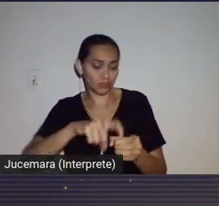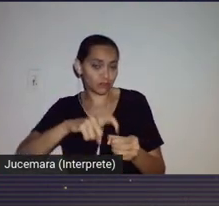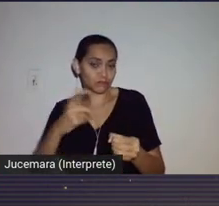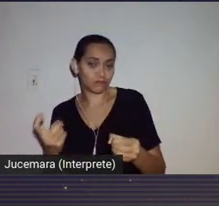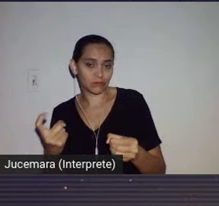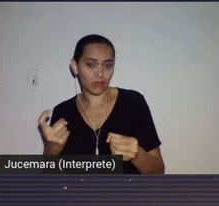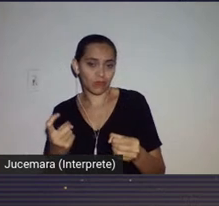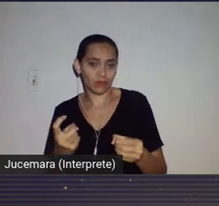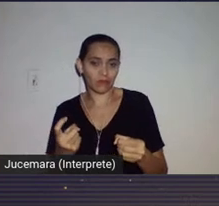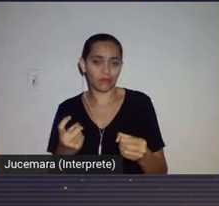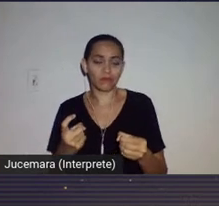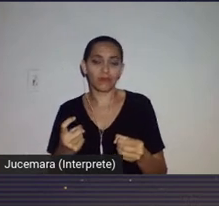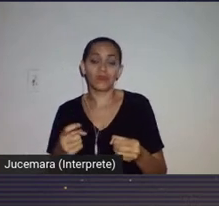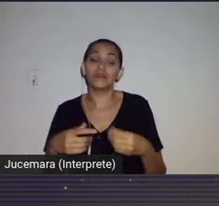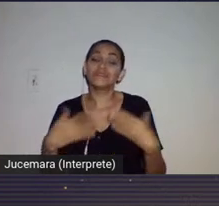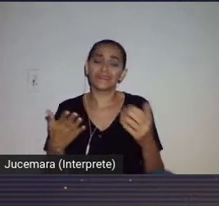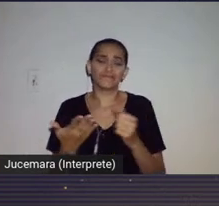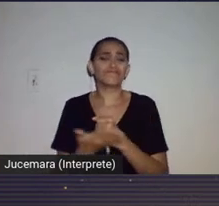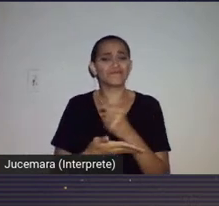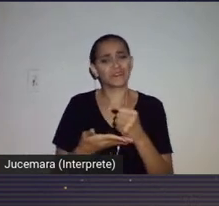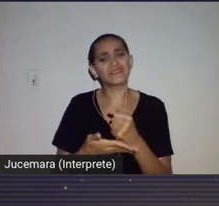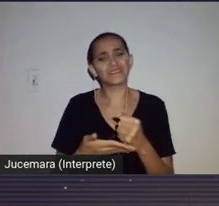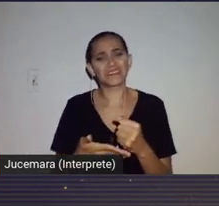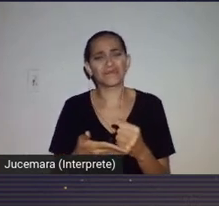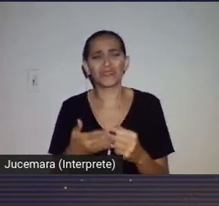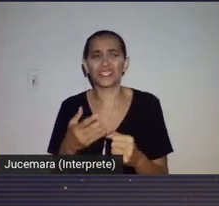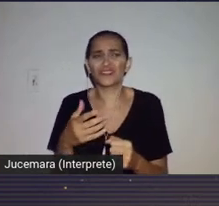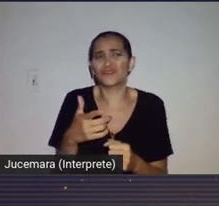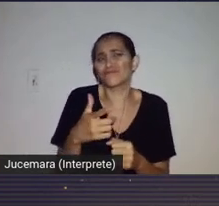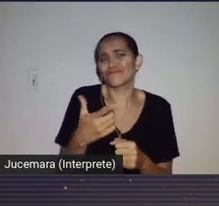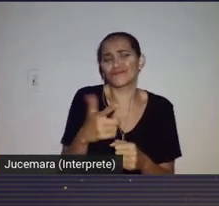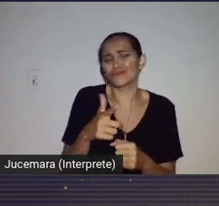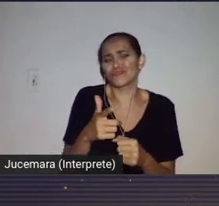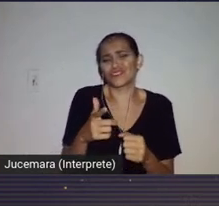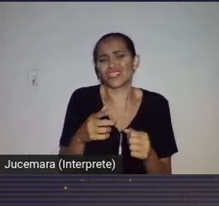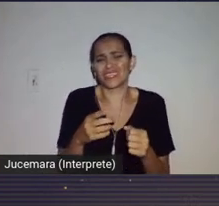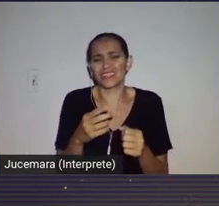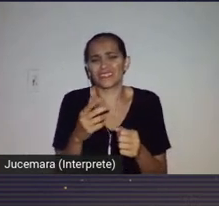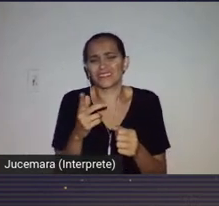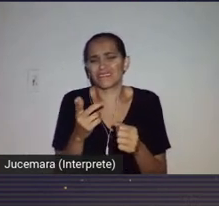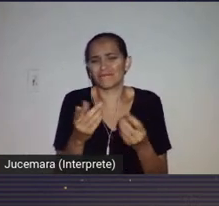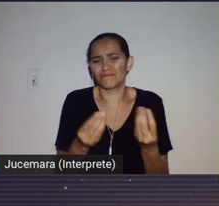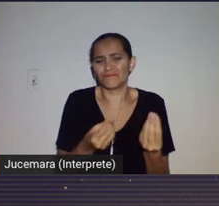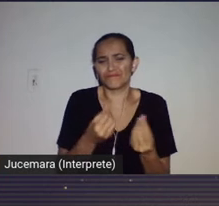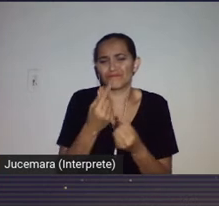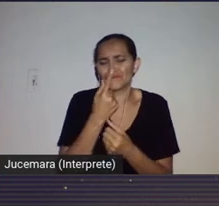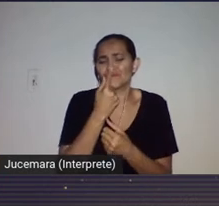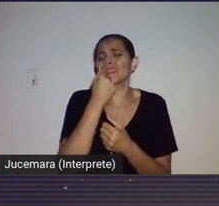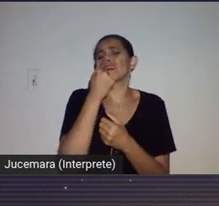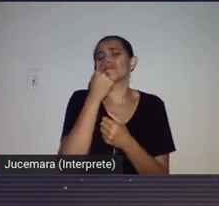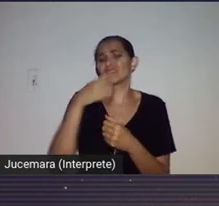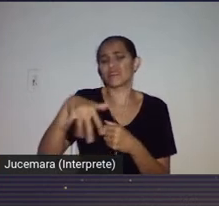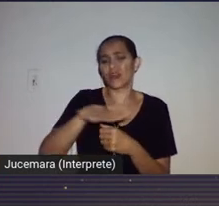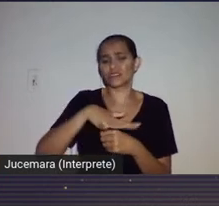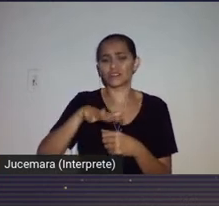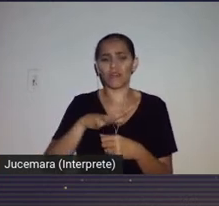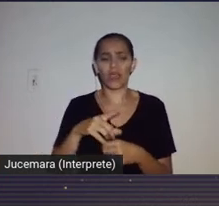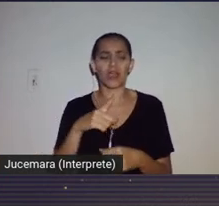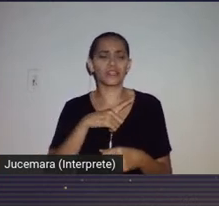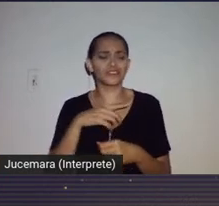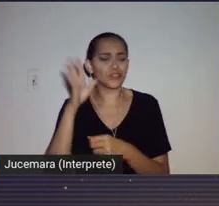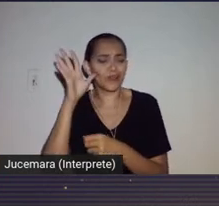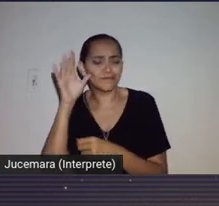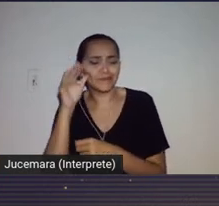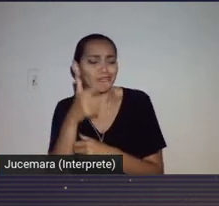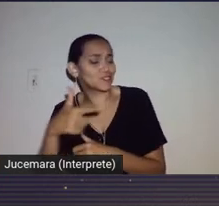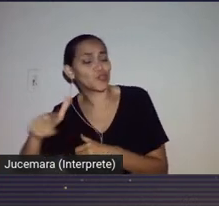dados. Basicamente, eu acho porque eu não estava me sentindo muita afinidade com a área, e ao mesmo tempo eu estava com interesse na área